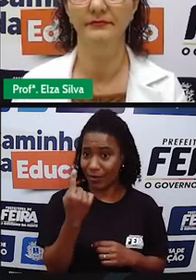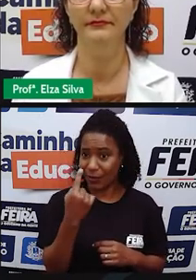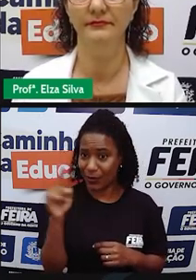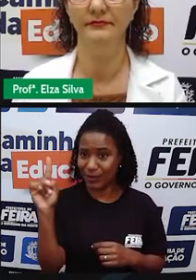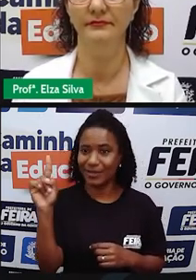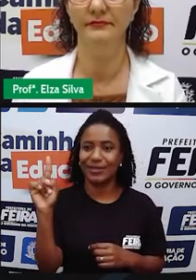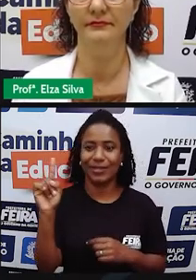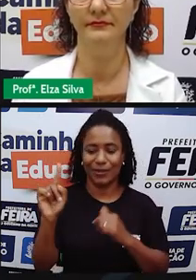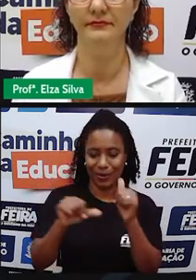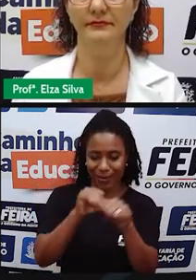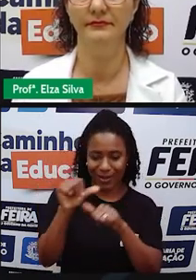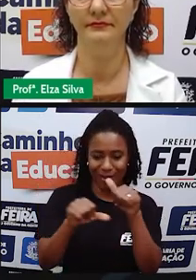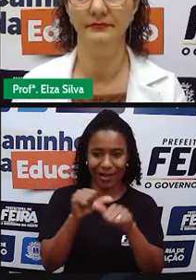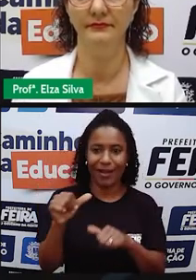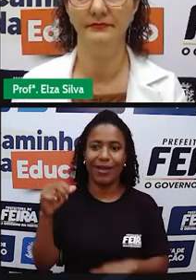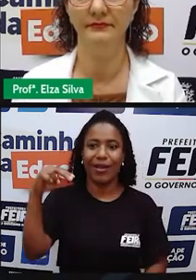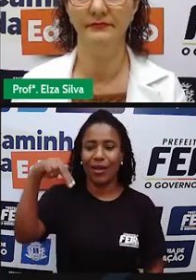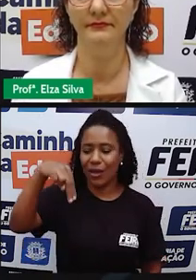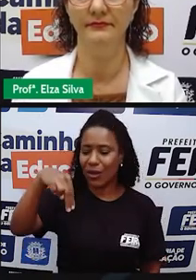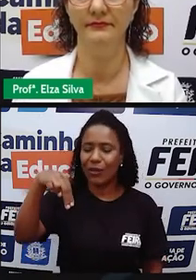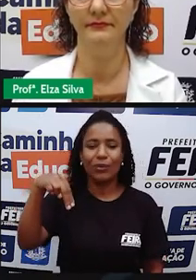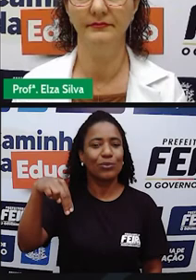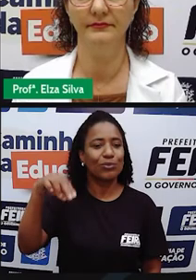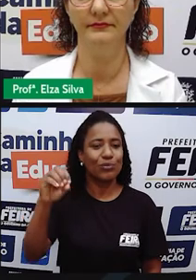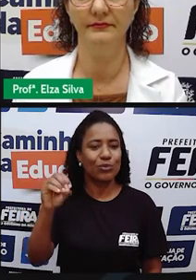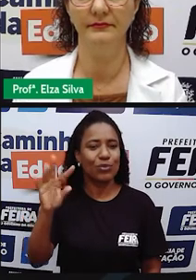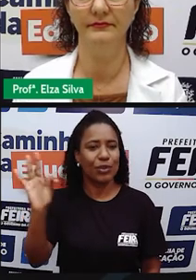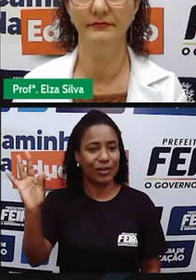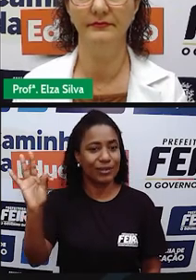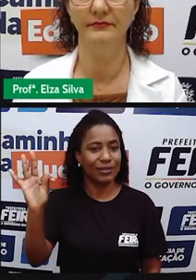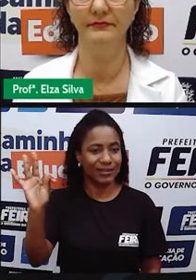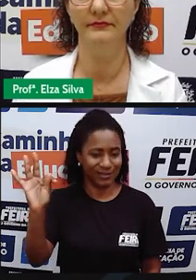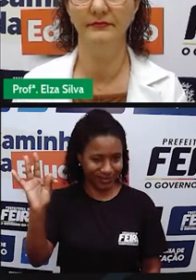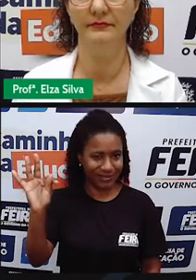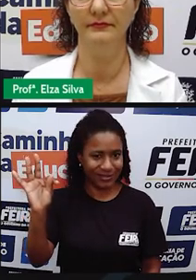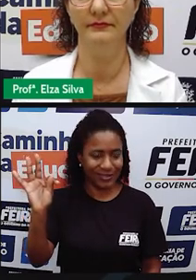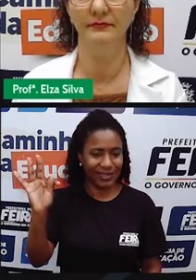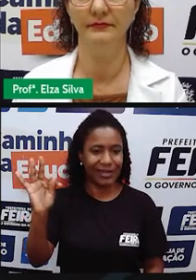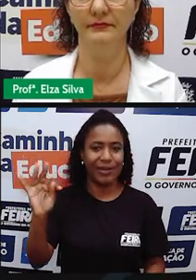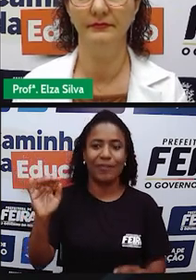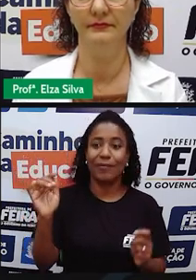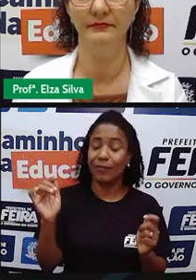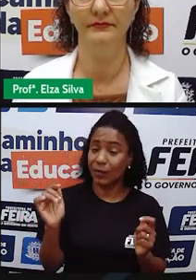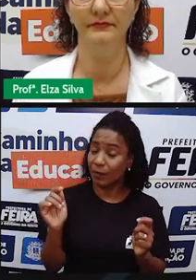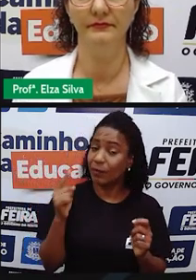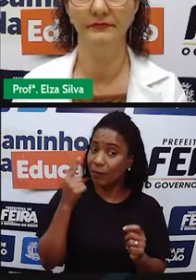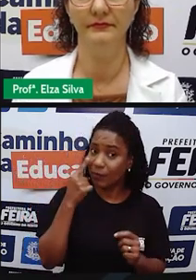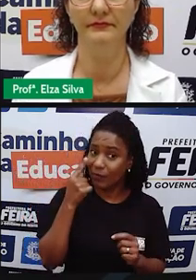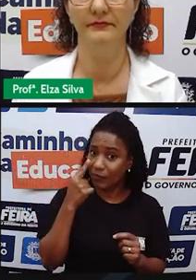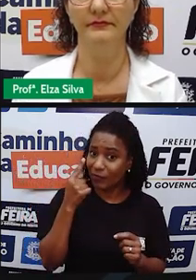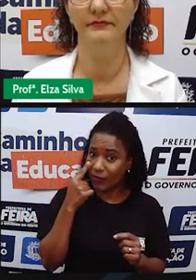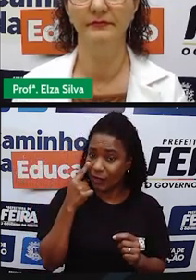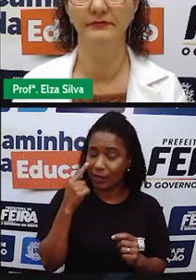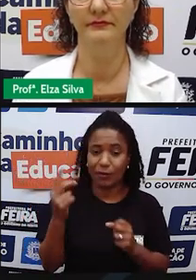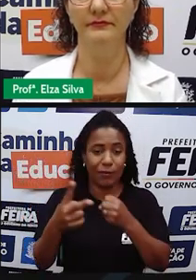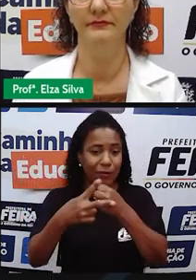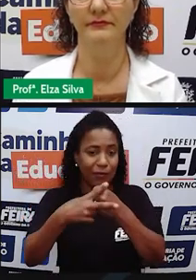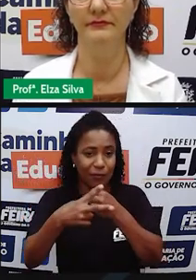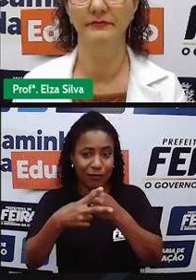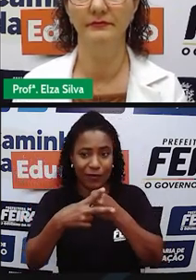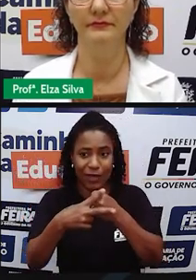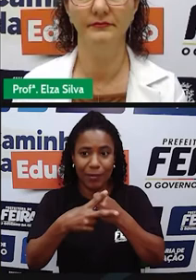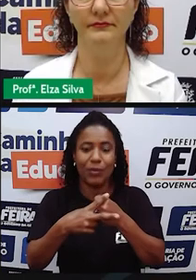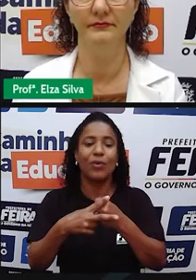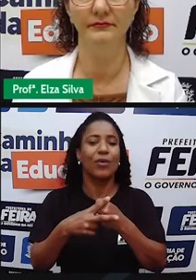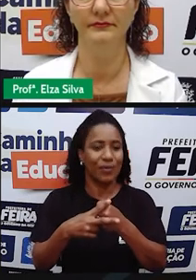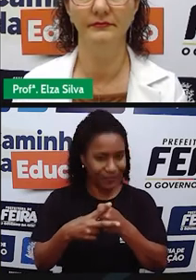o not. Só que como é que ele vai aparecer? Ele vai aparecer quando a gente tiver, né, o verbo, como a gente viu, shop